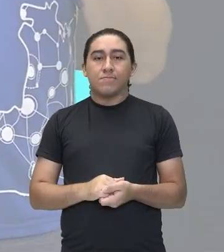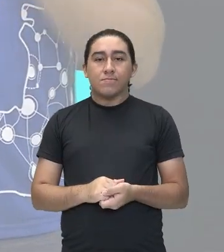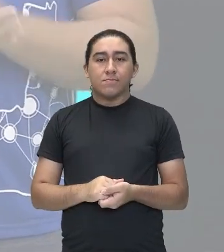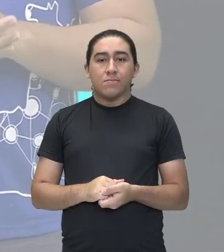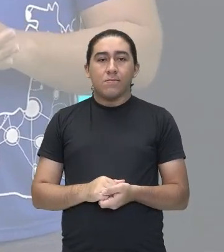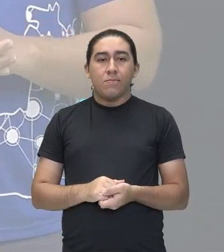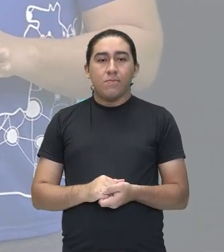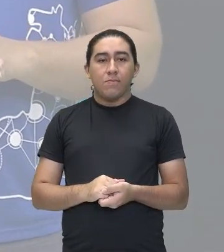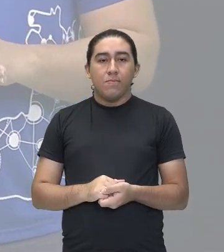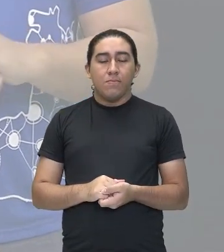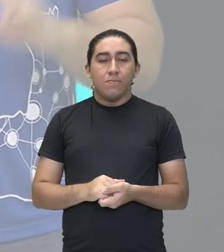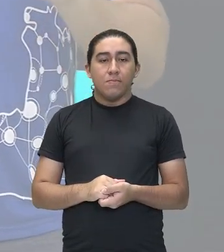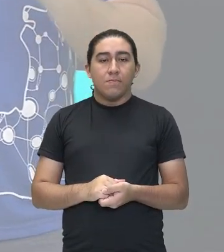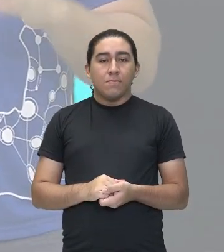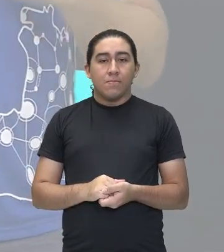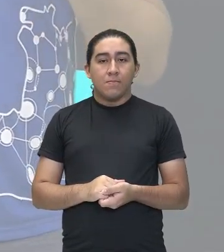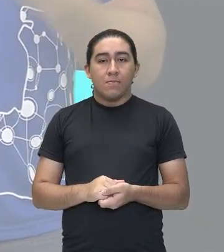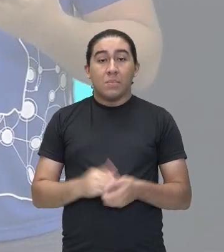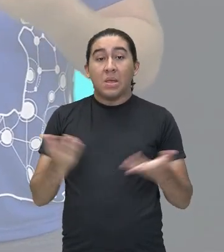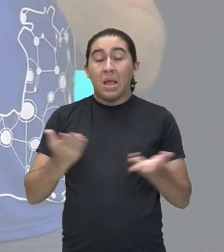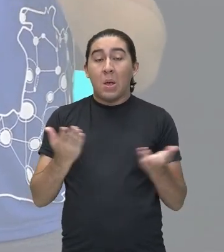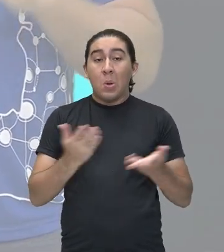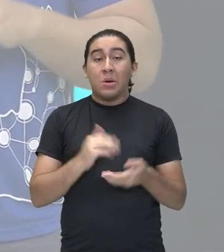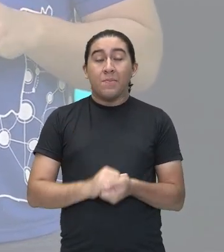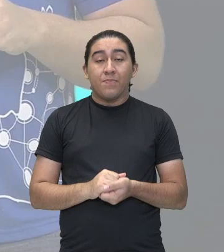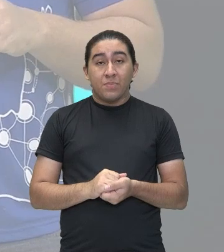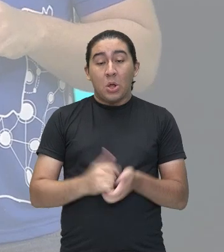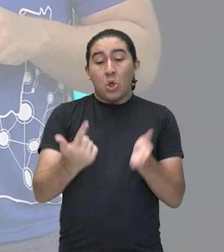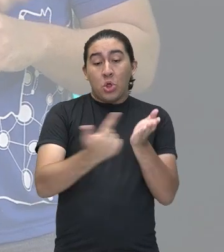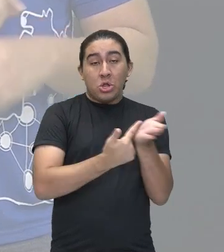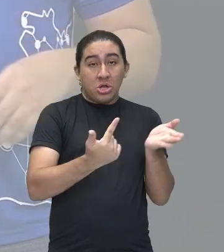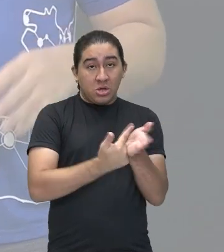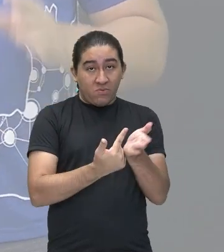Ok? Então vamos conhecer um pouquinho da obra Urupês e